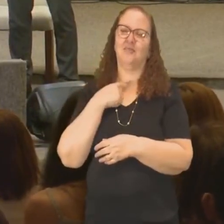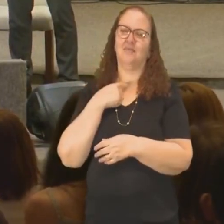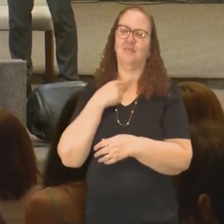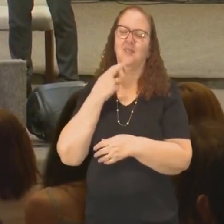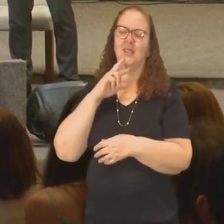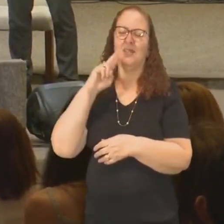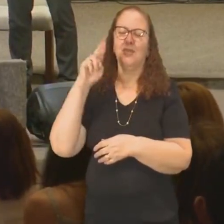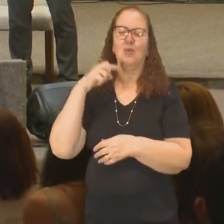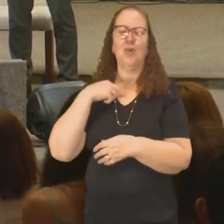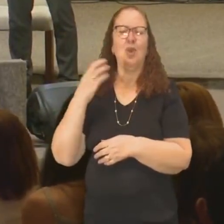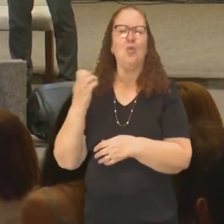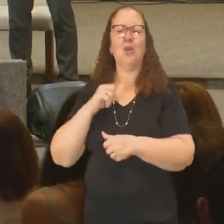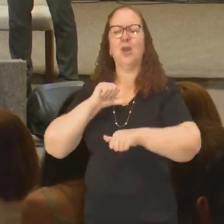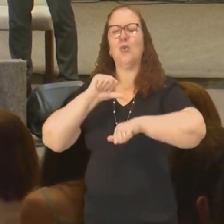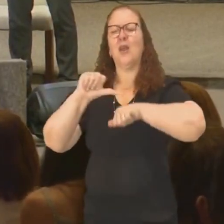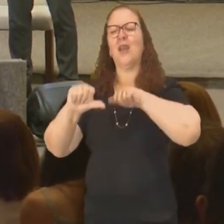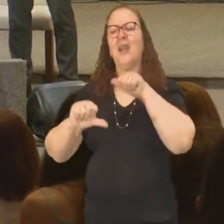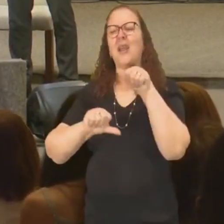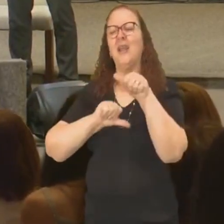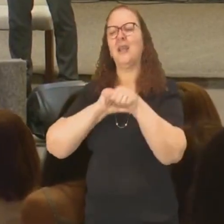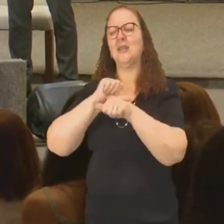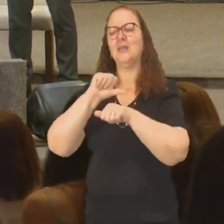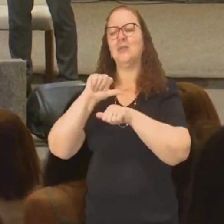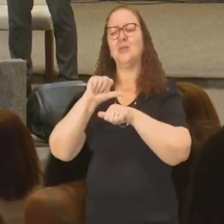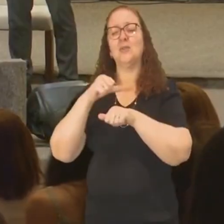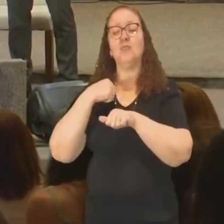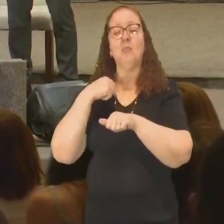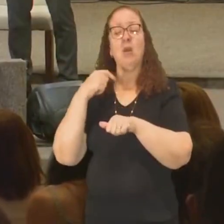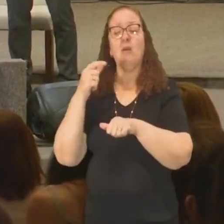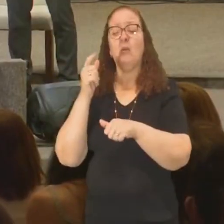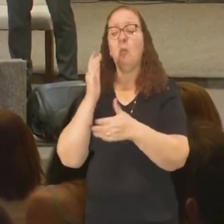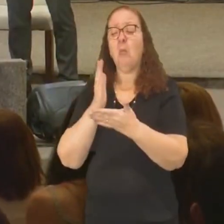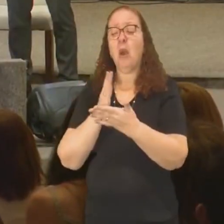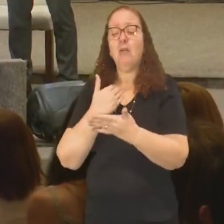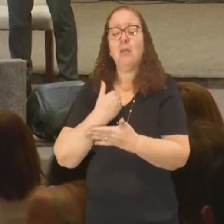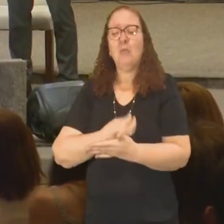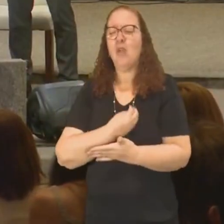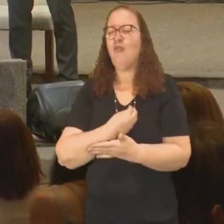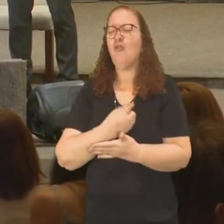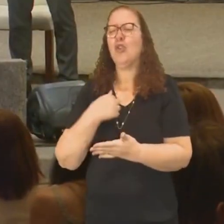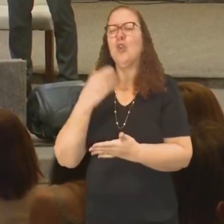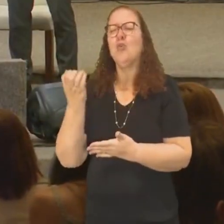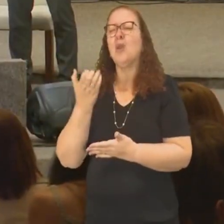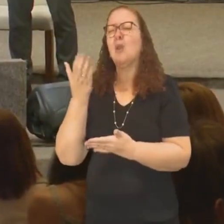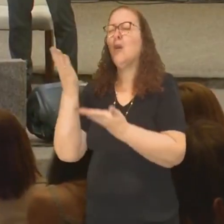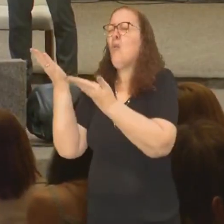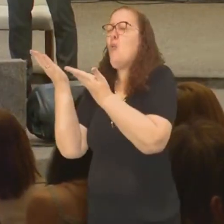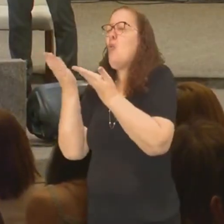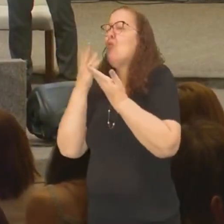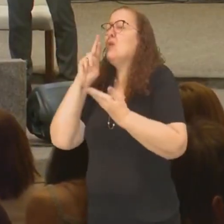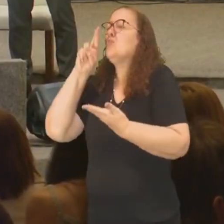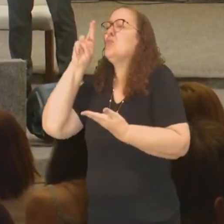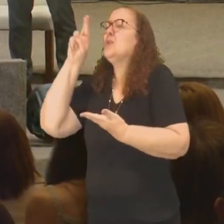Senhor, eu quero restauração em alguma área da minha vida, eu quero convidar você